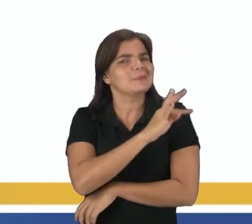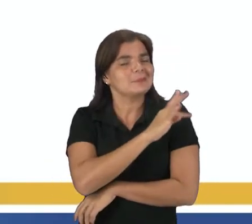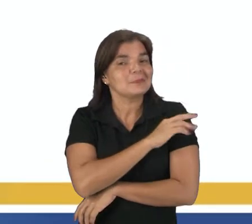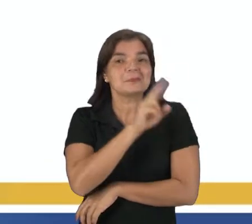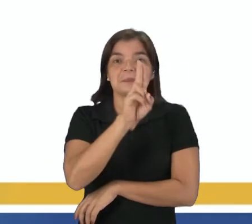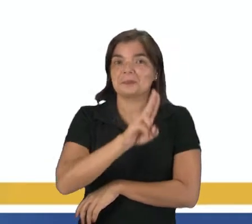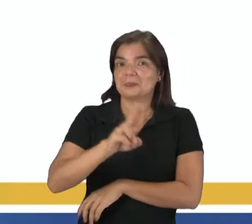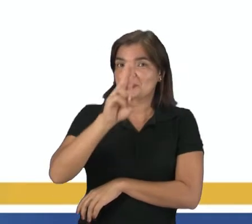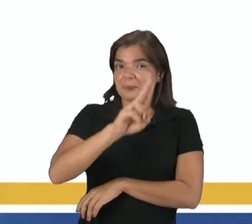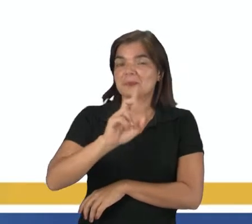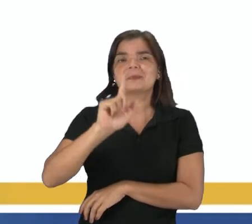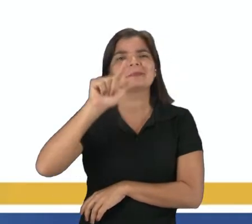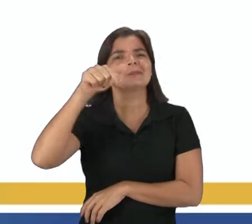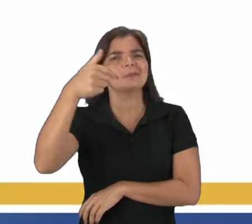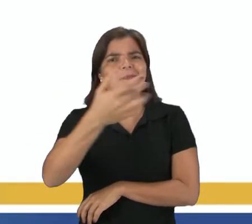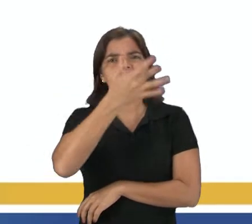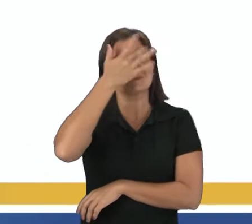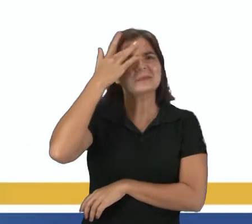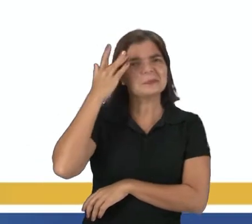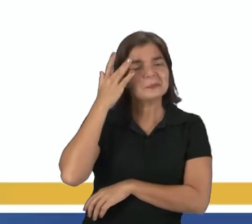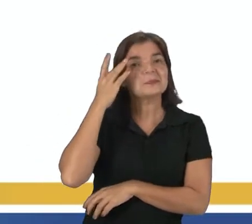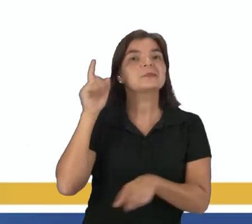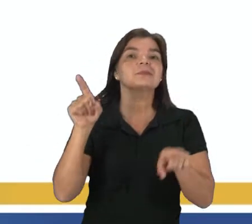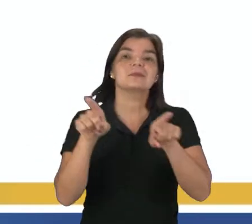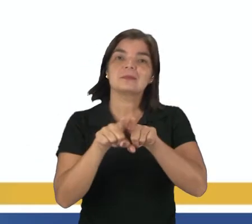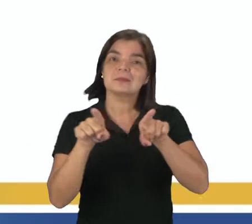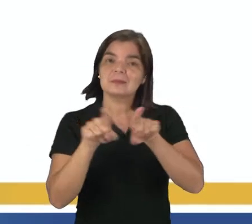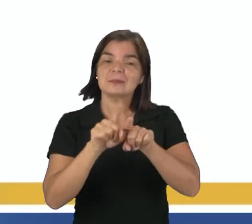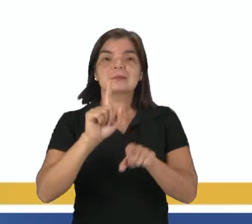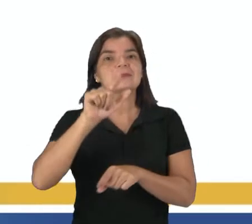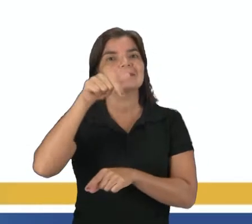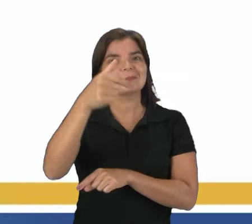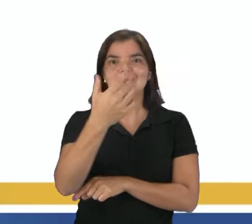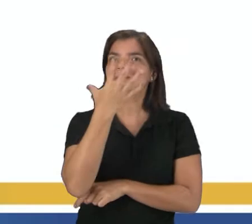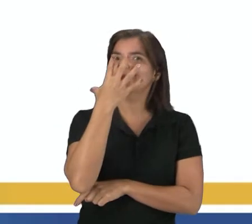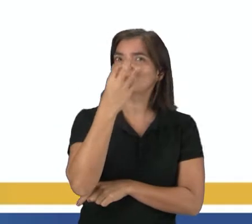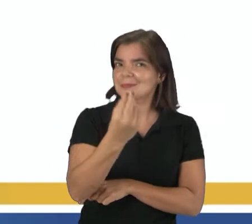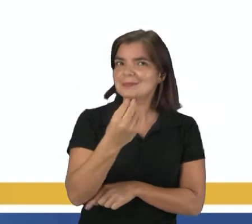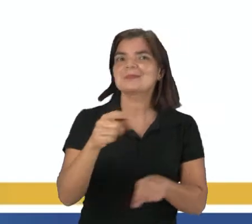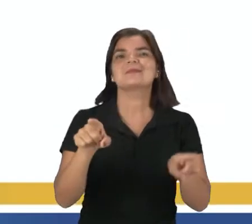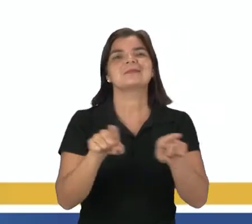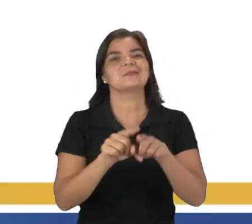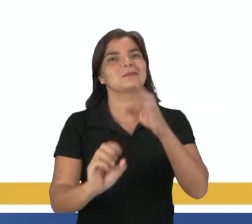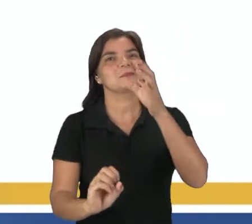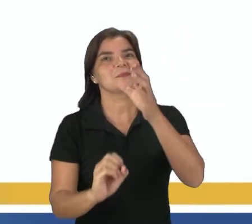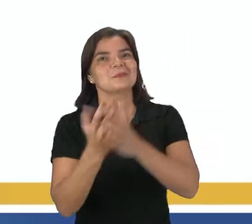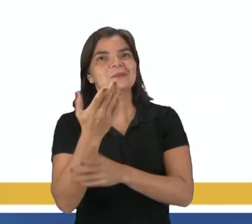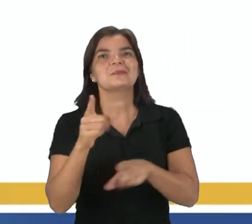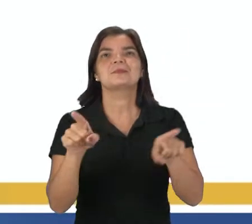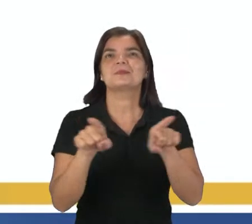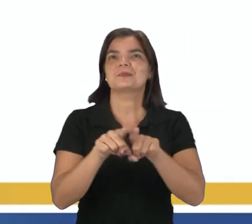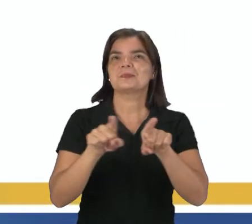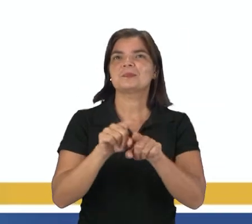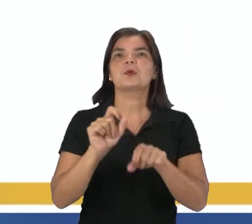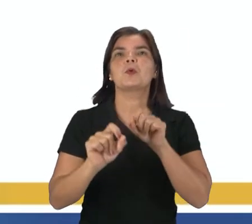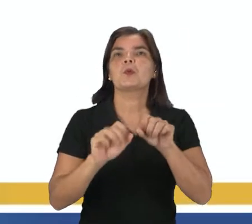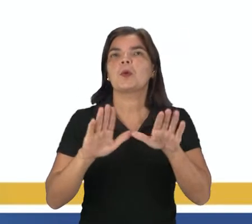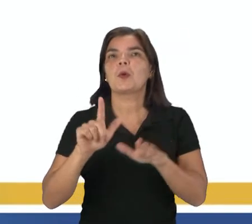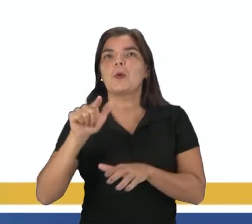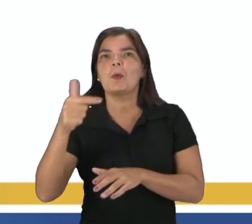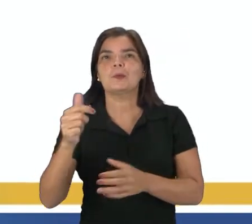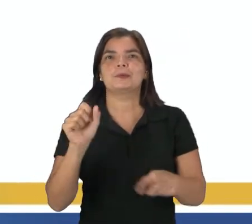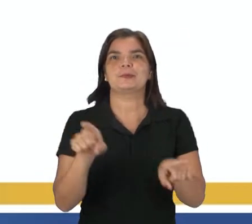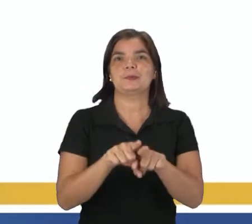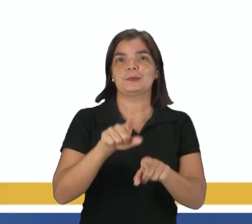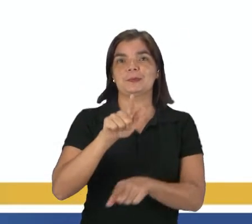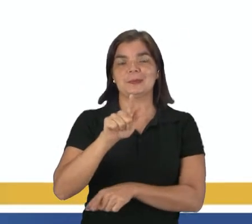pudesse ser usada por mais pessoas e resultasse em mais fotos, surge o daguerreótipo, um